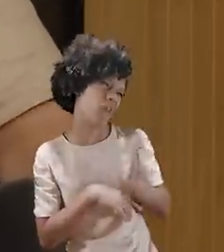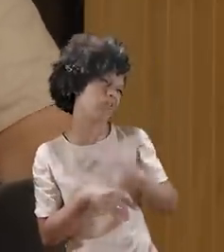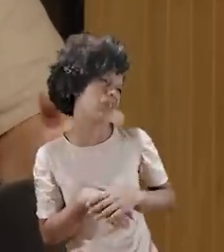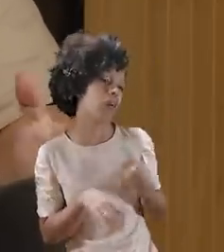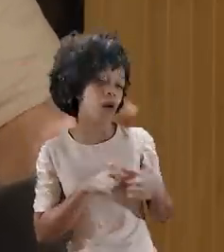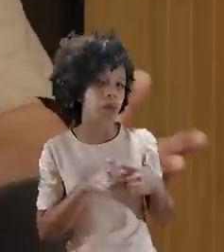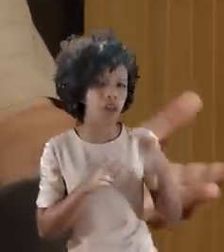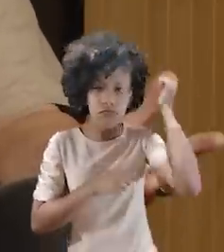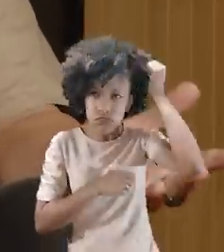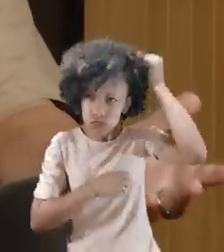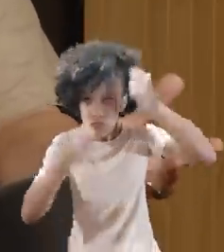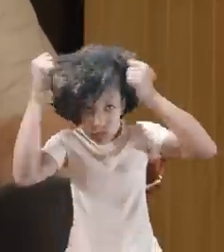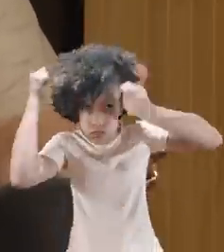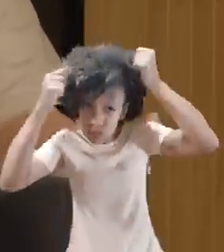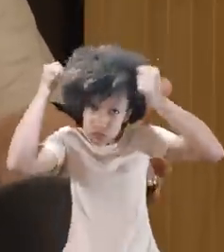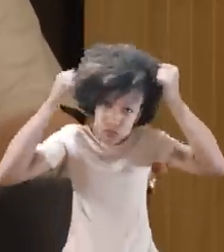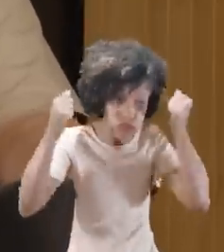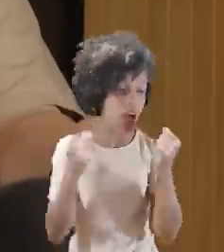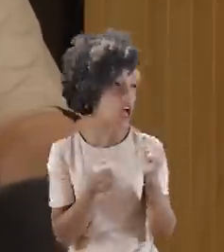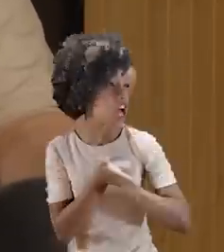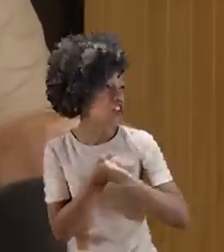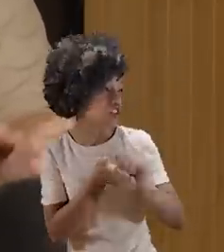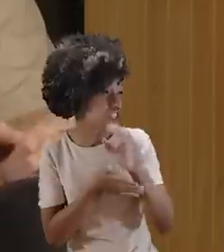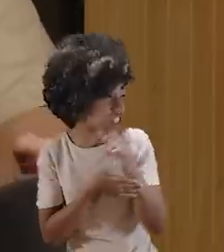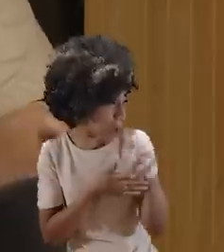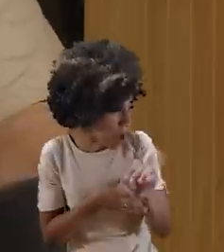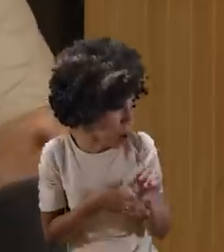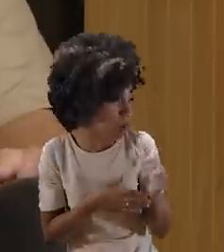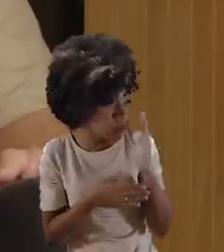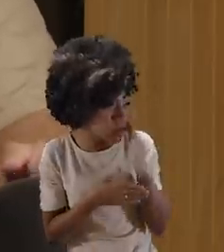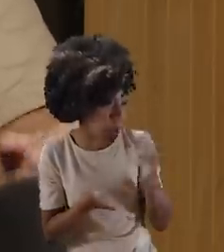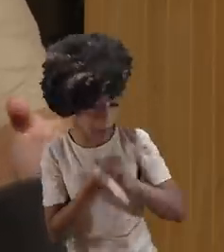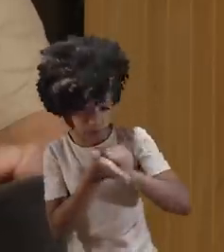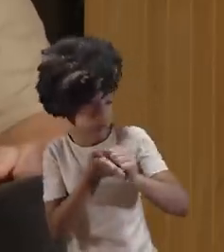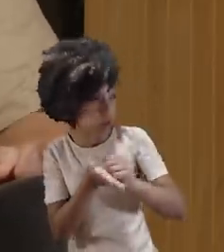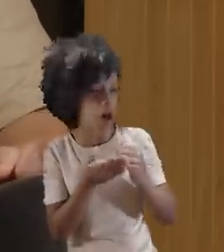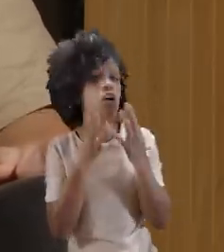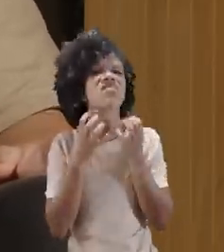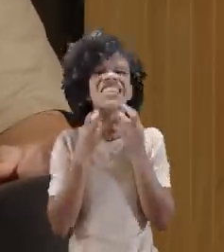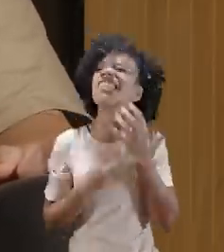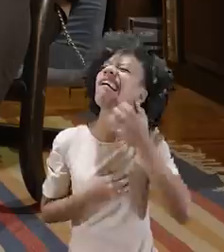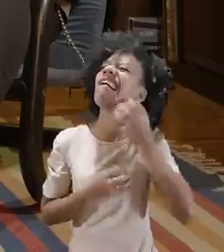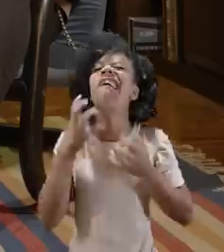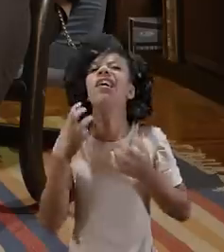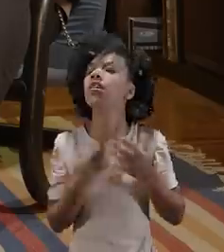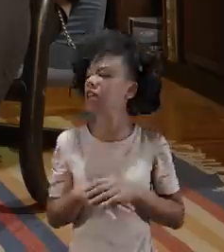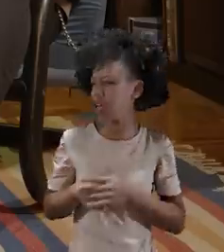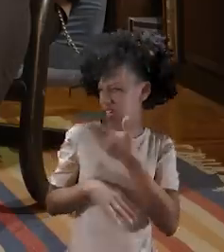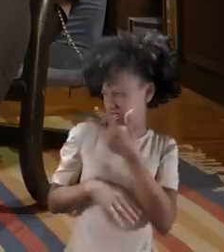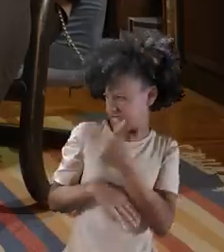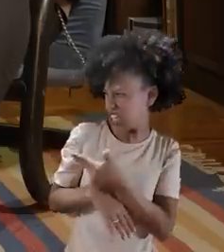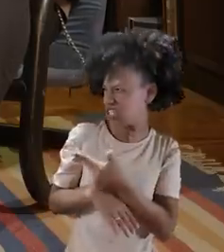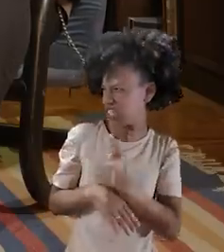mano tem os cara lava o cabelo com sabão de pedra mano passando shampoo tá ligado quanto mais e mudar uma barba deixar a barba crescer a costa vou deixar que você achou